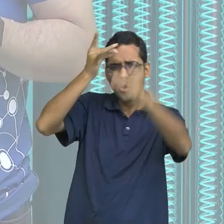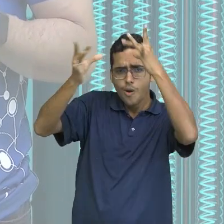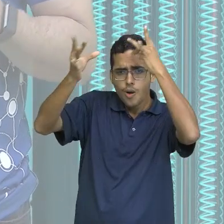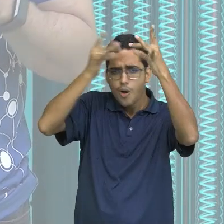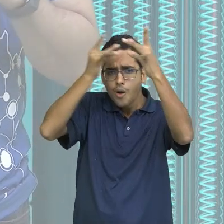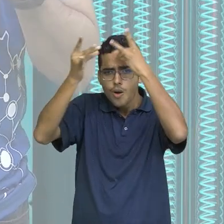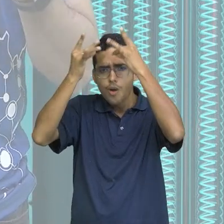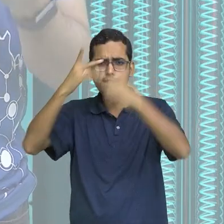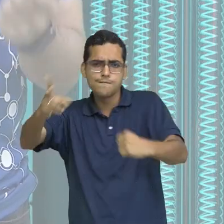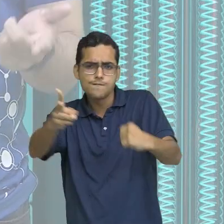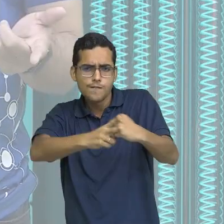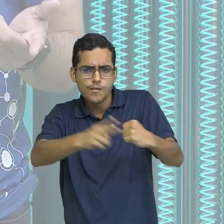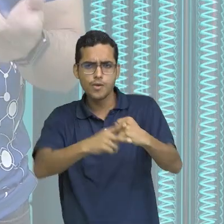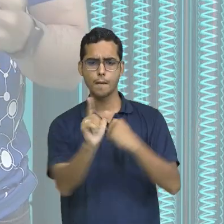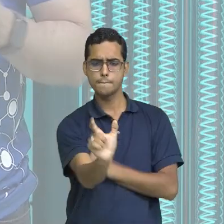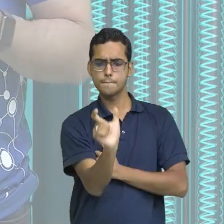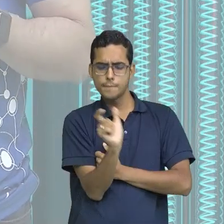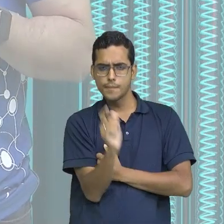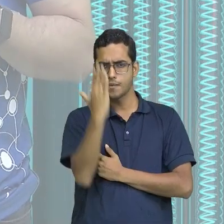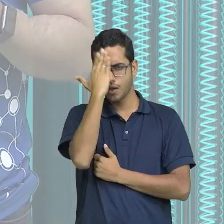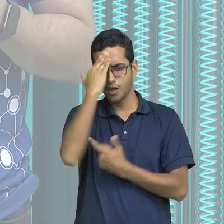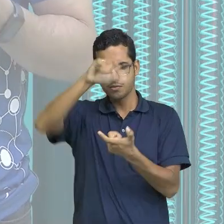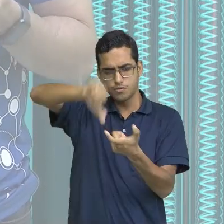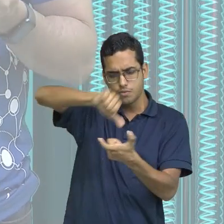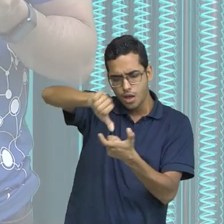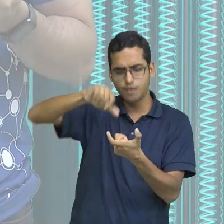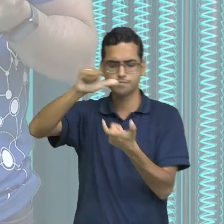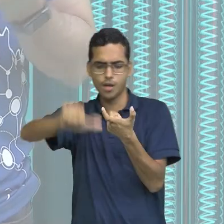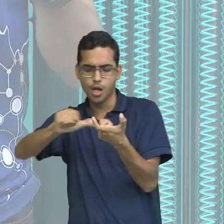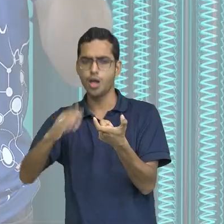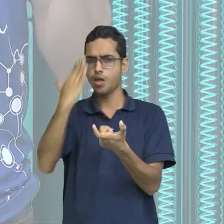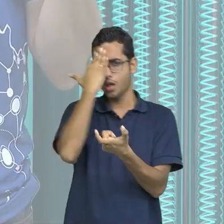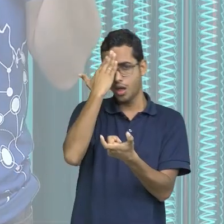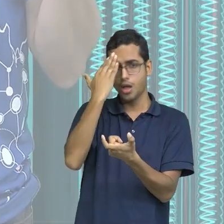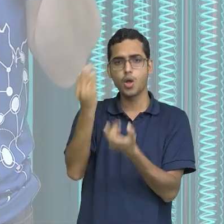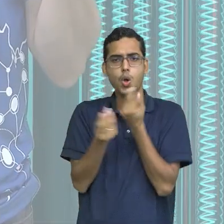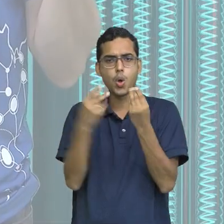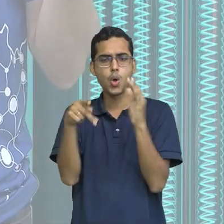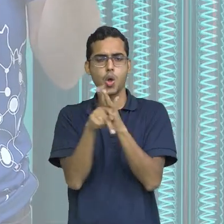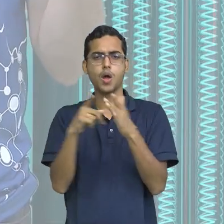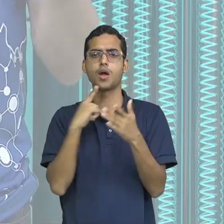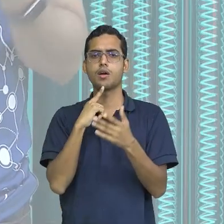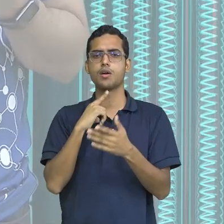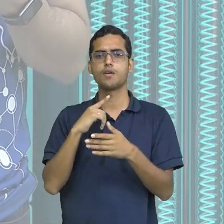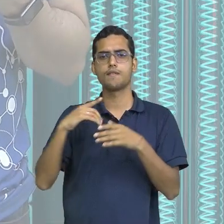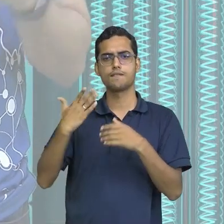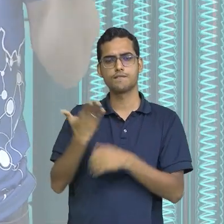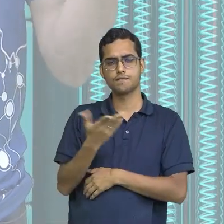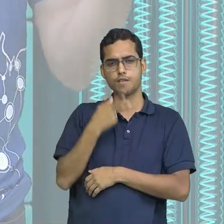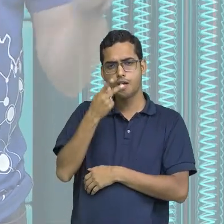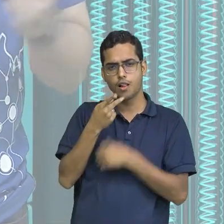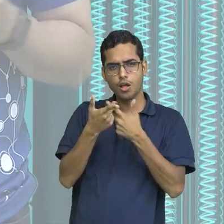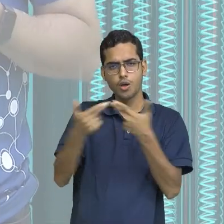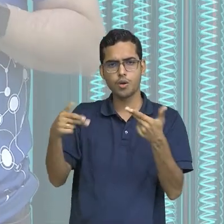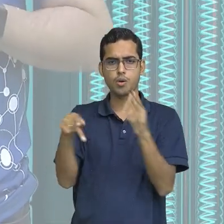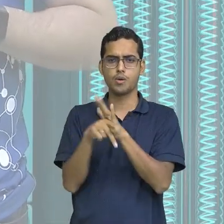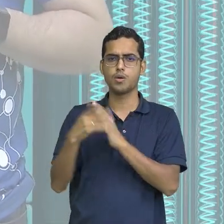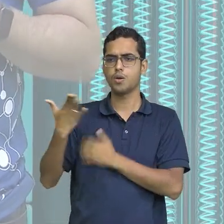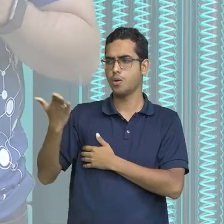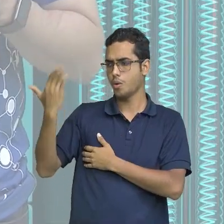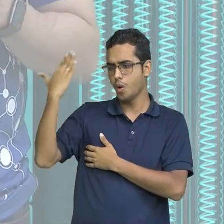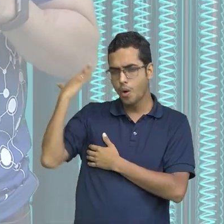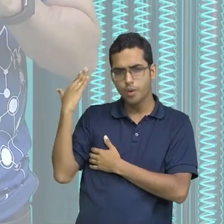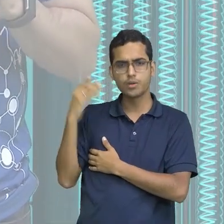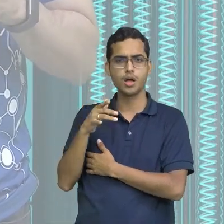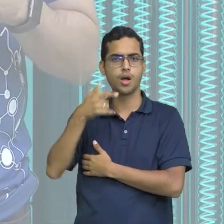nos verbos regulares e tudo mais. E a gente aprende a falar coisas no passado. Ah, eu estava dormindo. Ontem eu dormi. Ontem